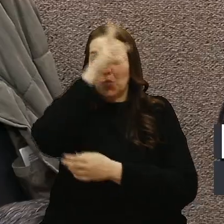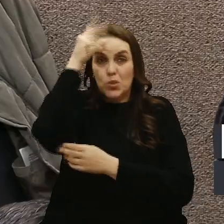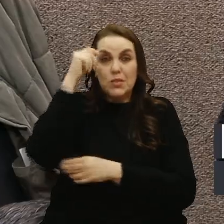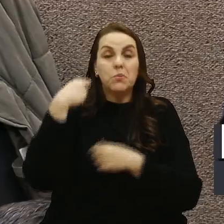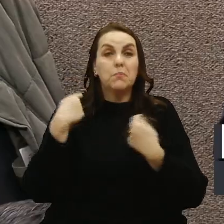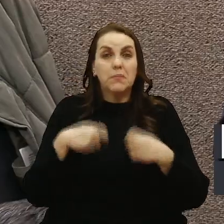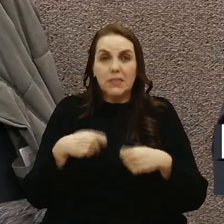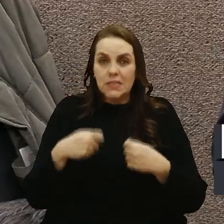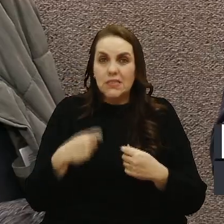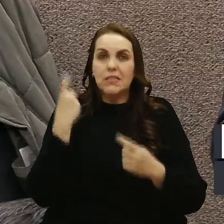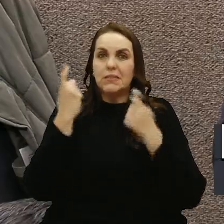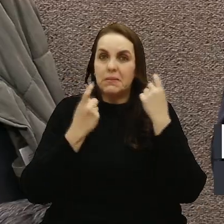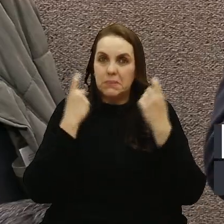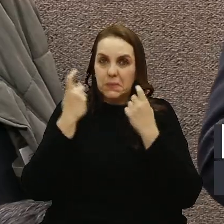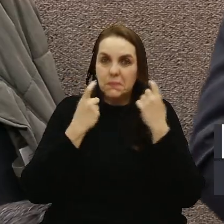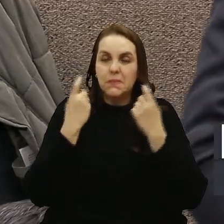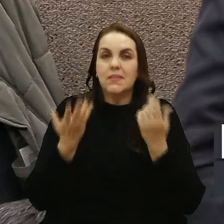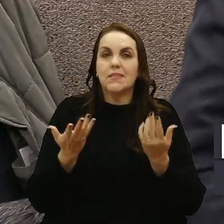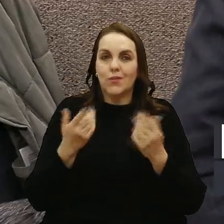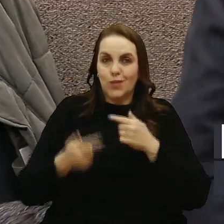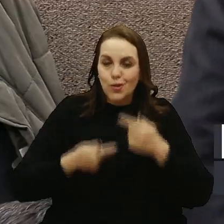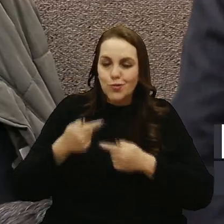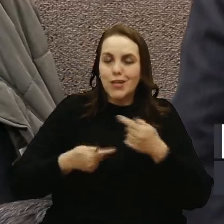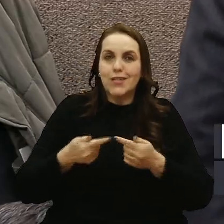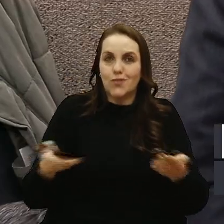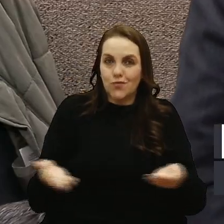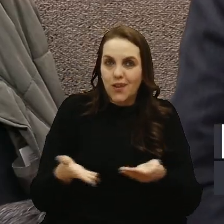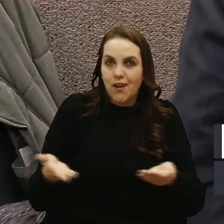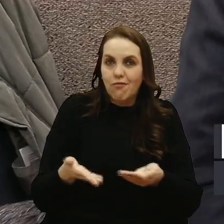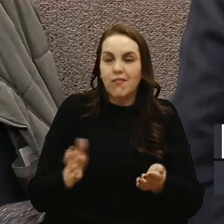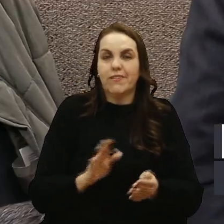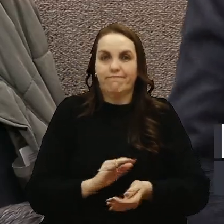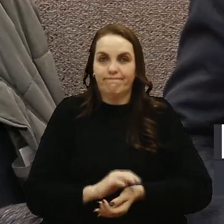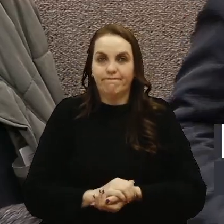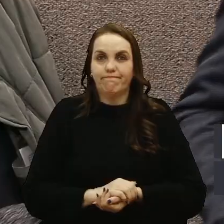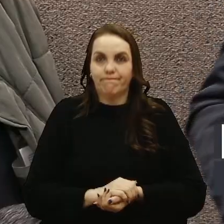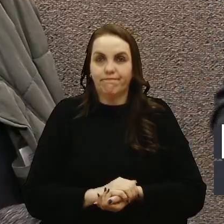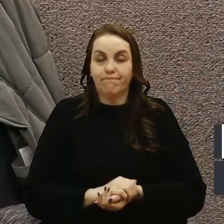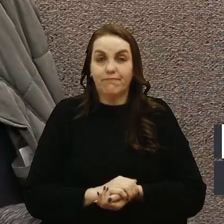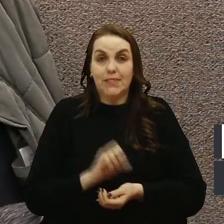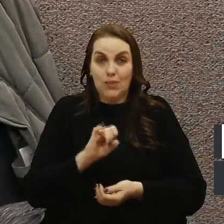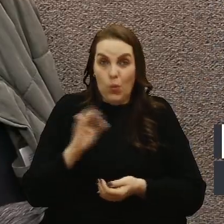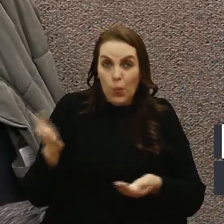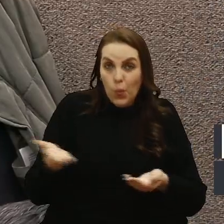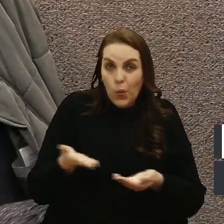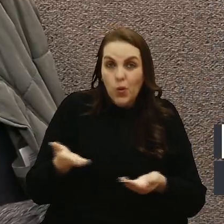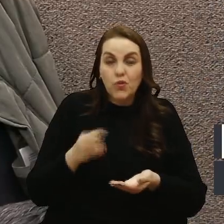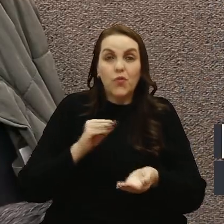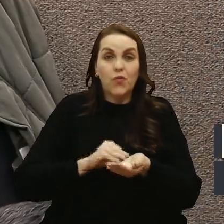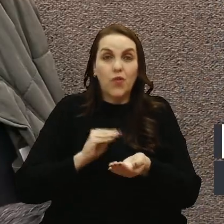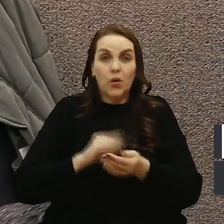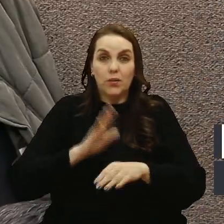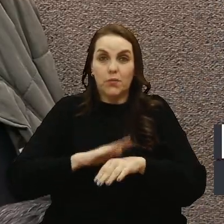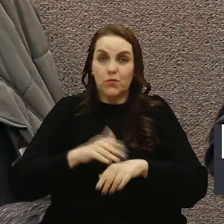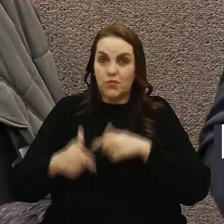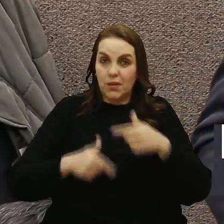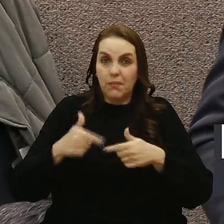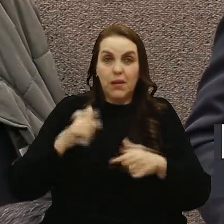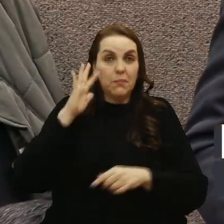se preocupar com essa geração que está aí. Se hoje está faltando mão de obra, imagine o